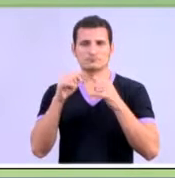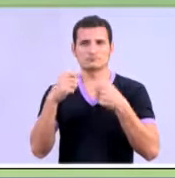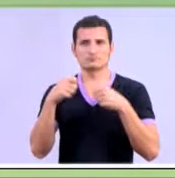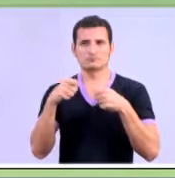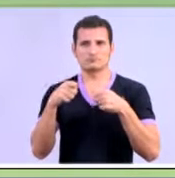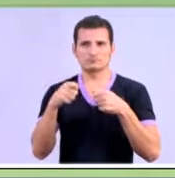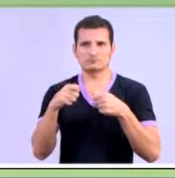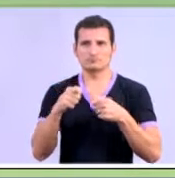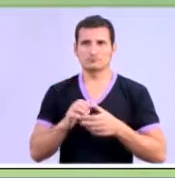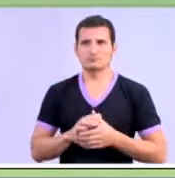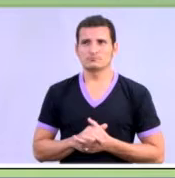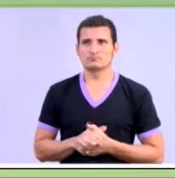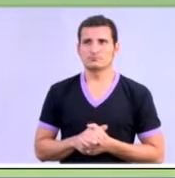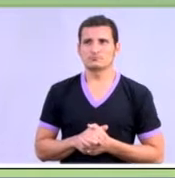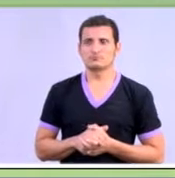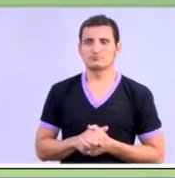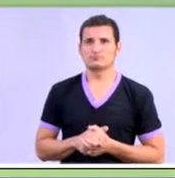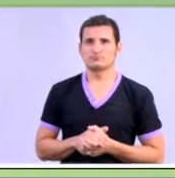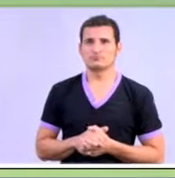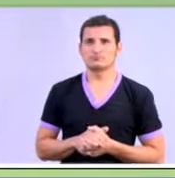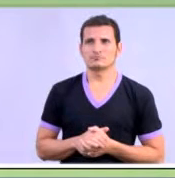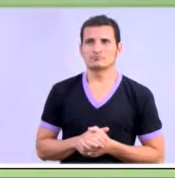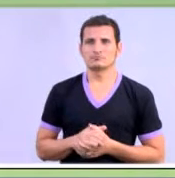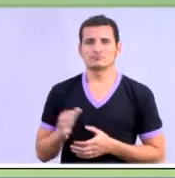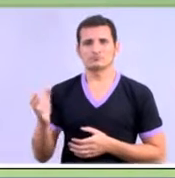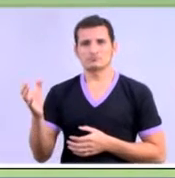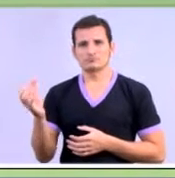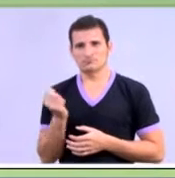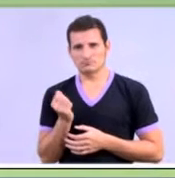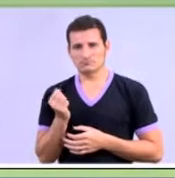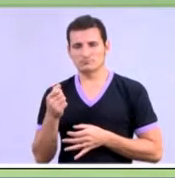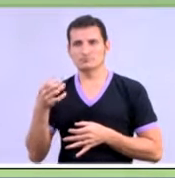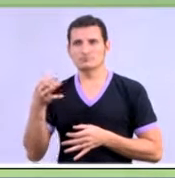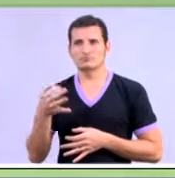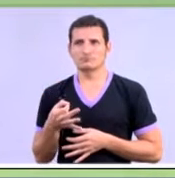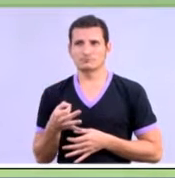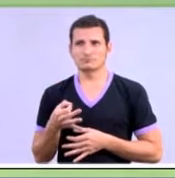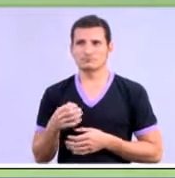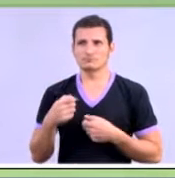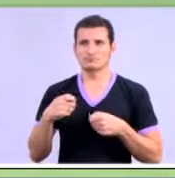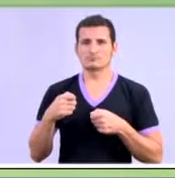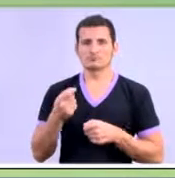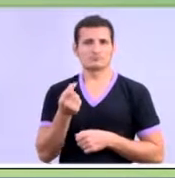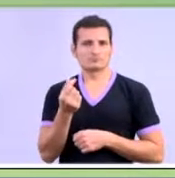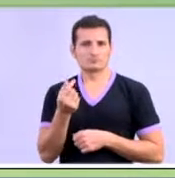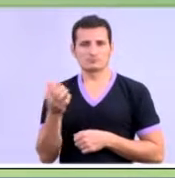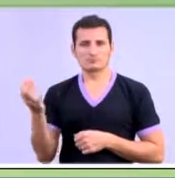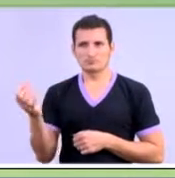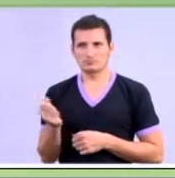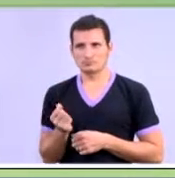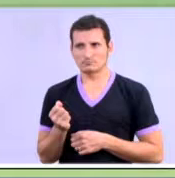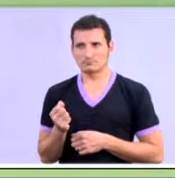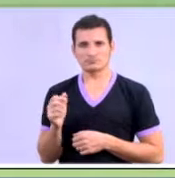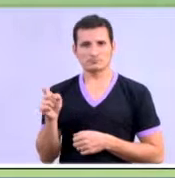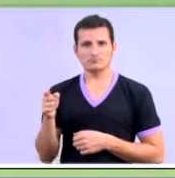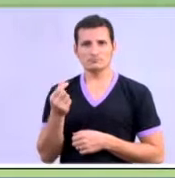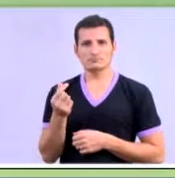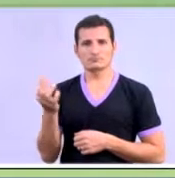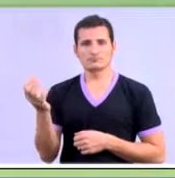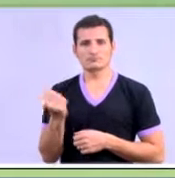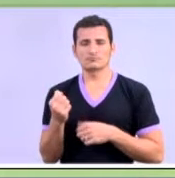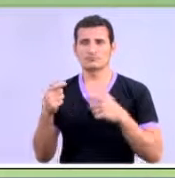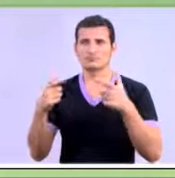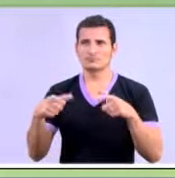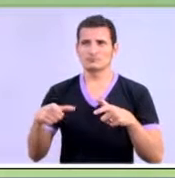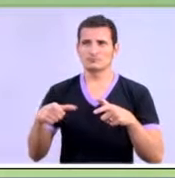para que a conta efetue o saque corretamente? Eu preciso do valor do saque. E esse valor do saque é passado